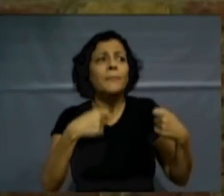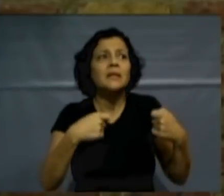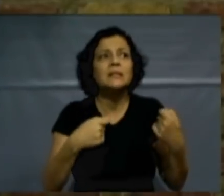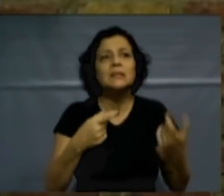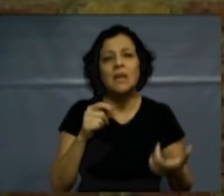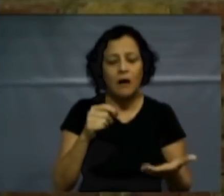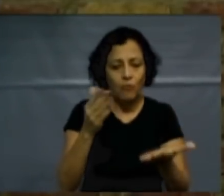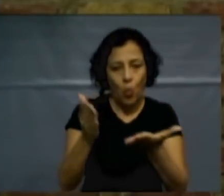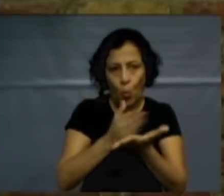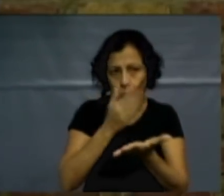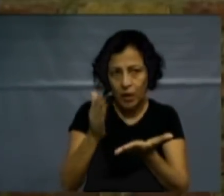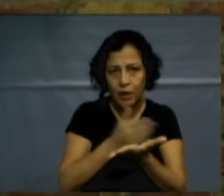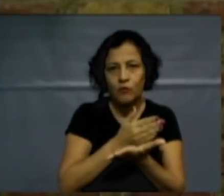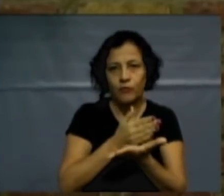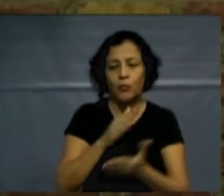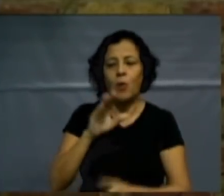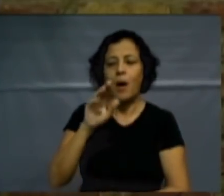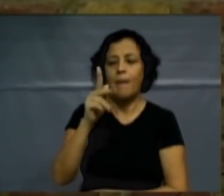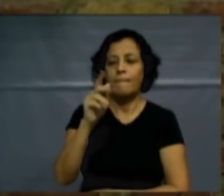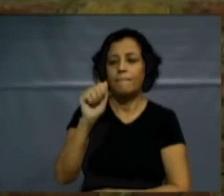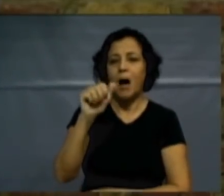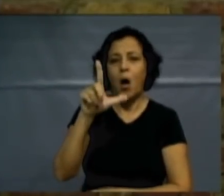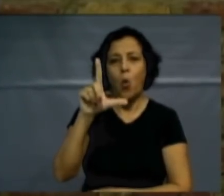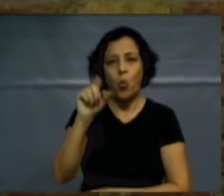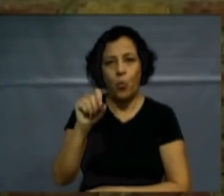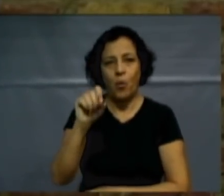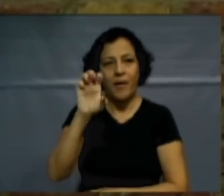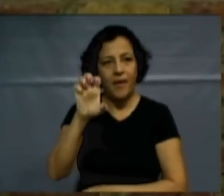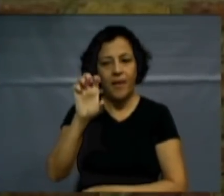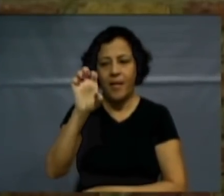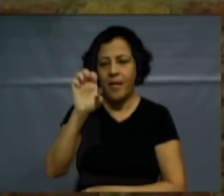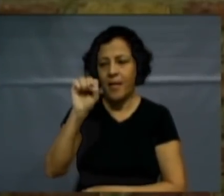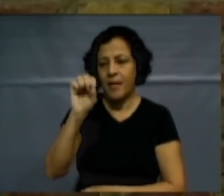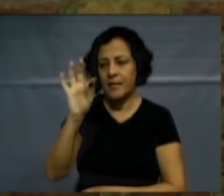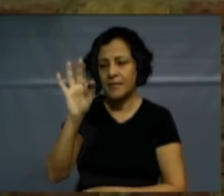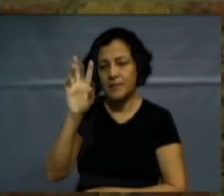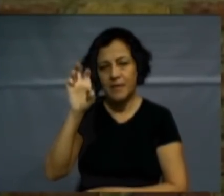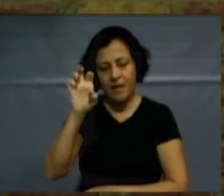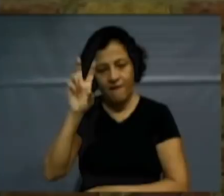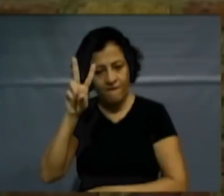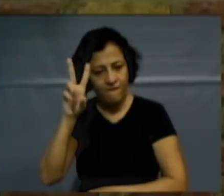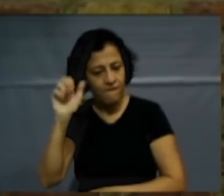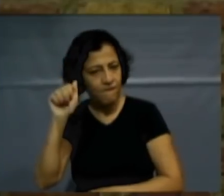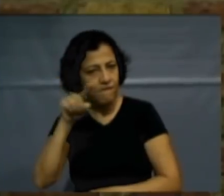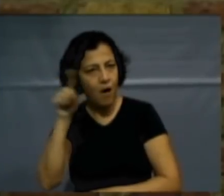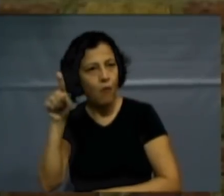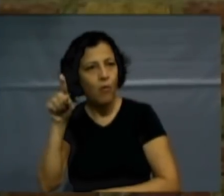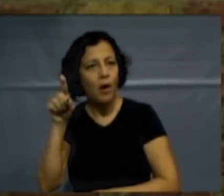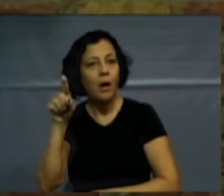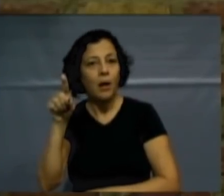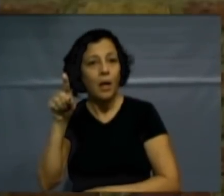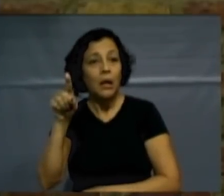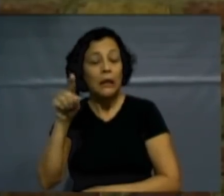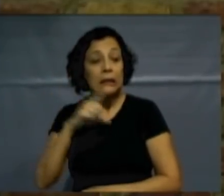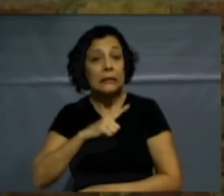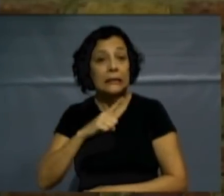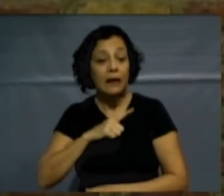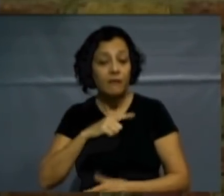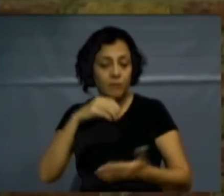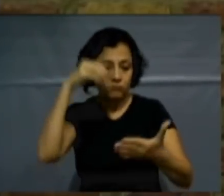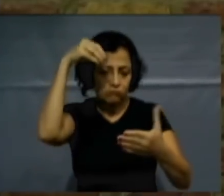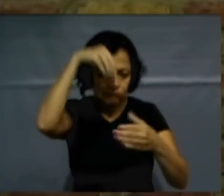o espírito de Paulo de Tarso para poder escrever Paulo e Estevão. Quantos comentários de Paulo na